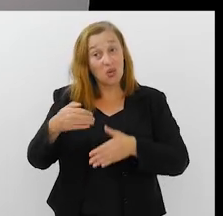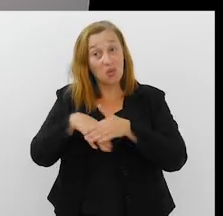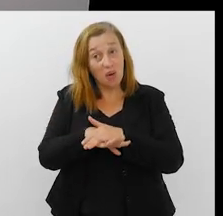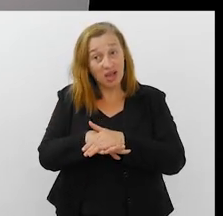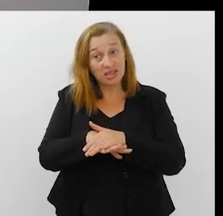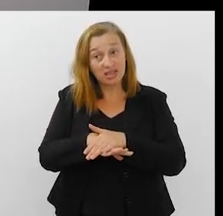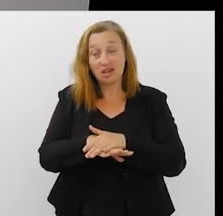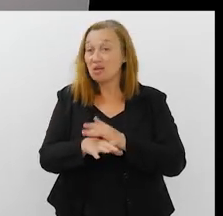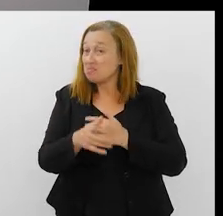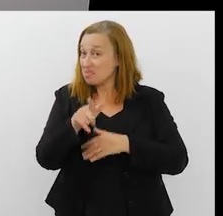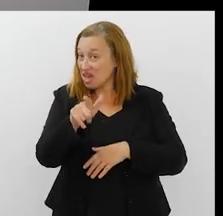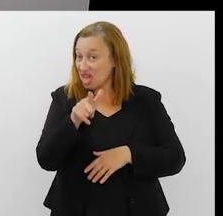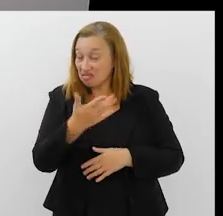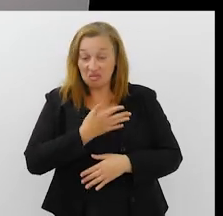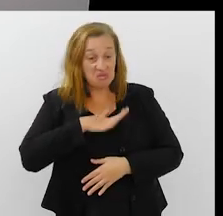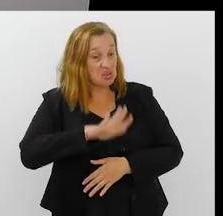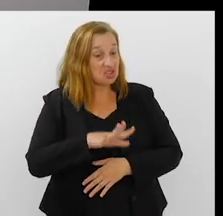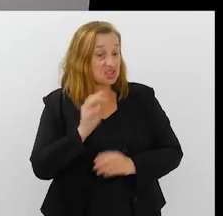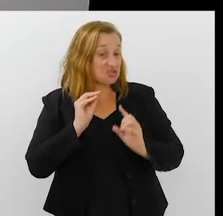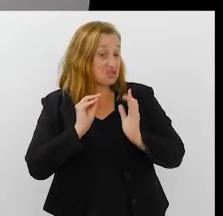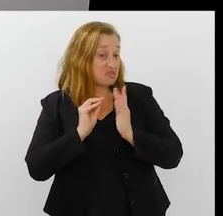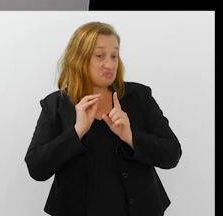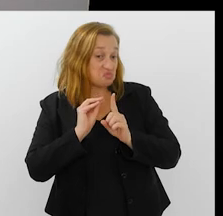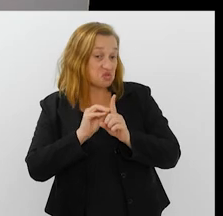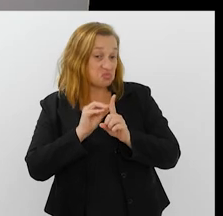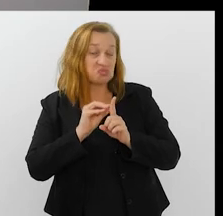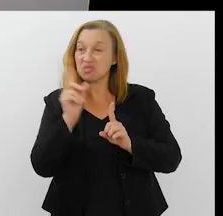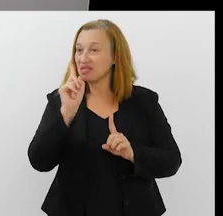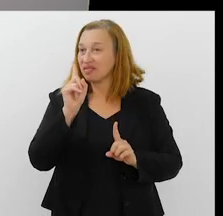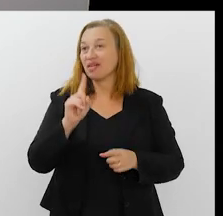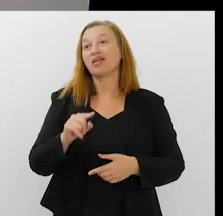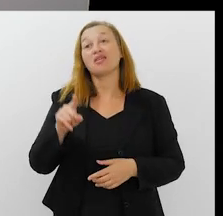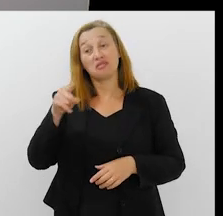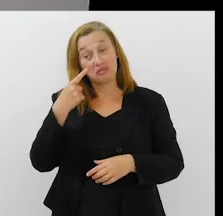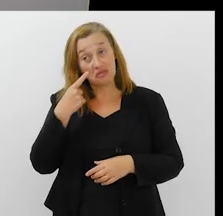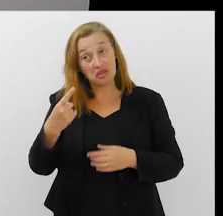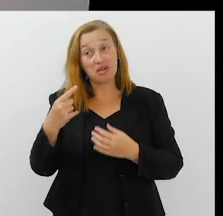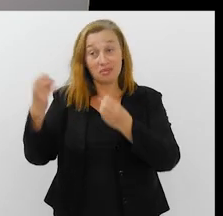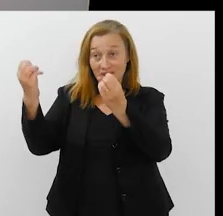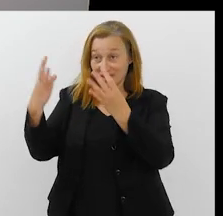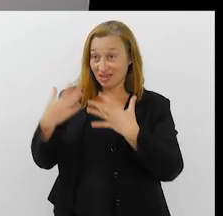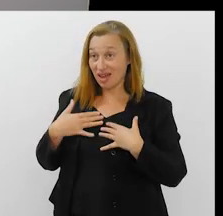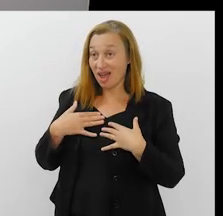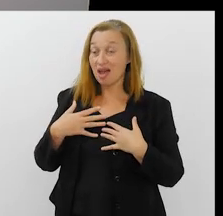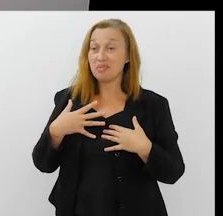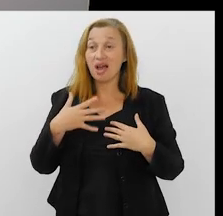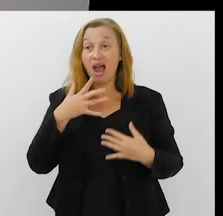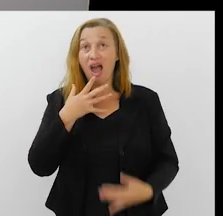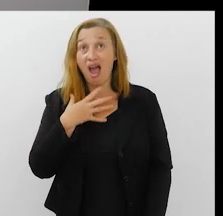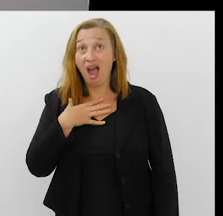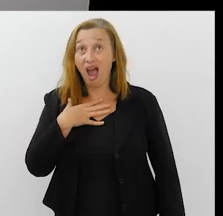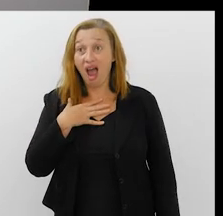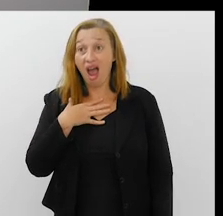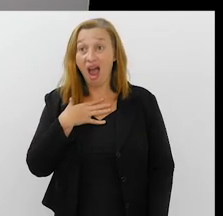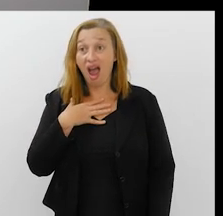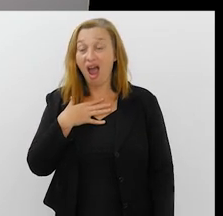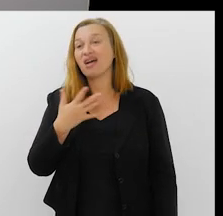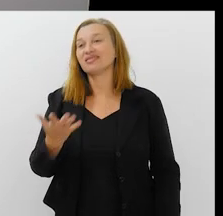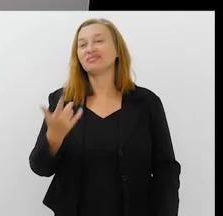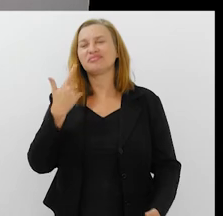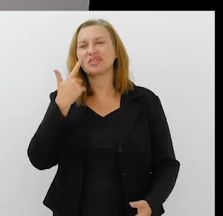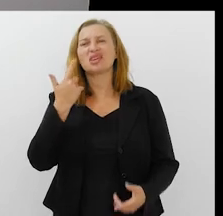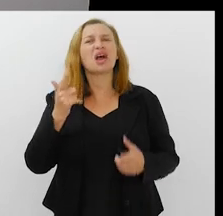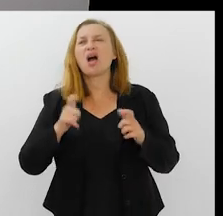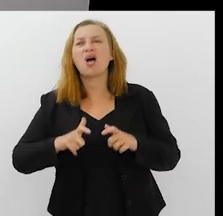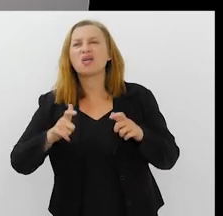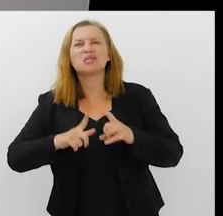aí, meu filho, guarda mesmo, porque ele não é de dar beijinho. Somos assim abençoados, olha lá. É. Olha a minha casa, minha cara extasiada. É.